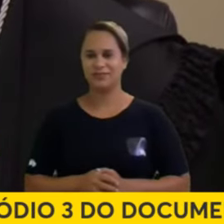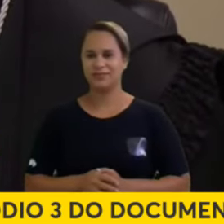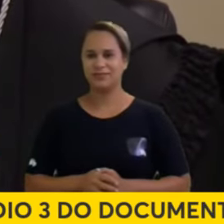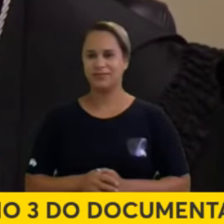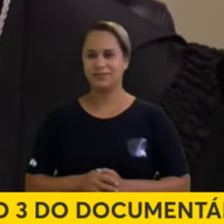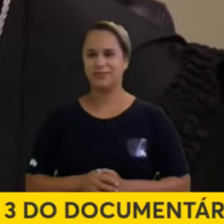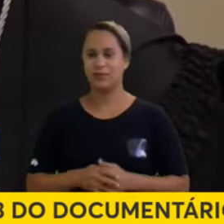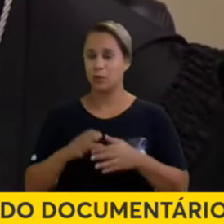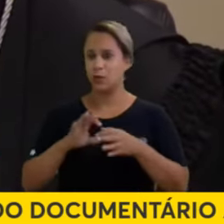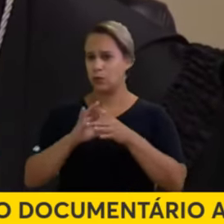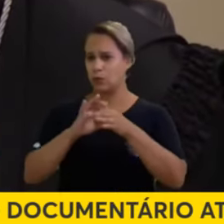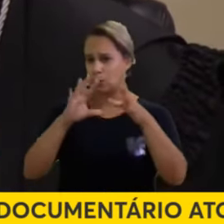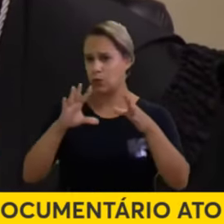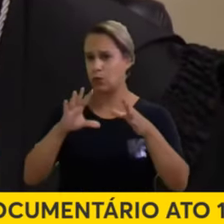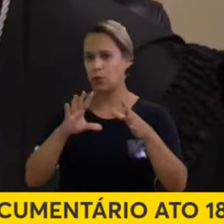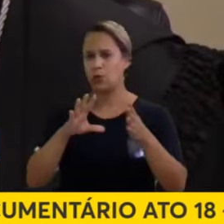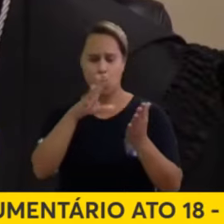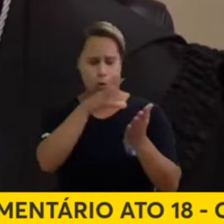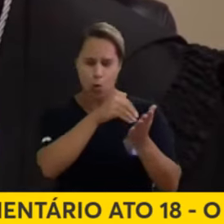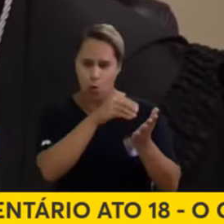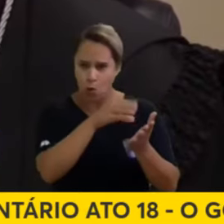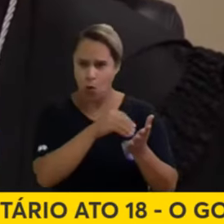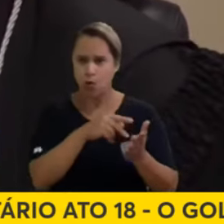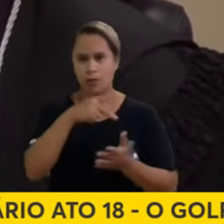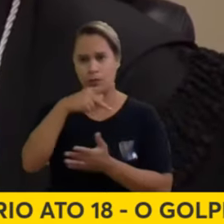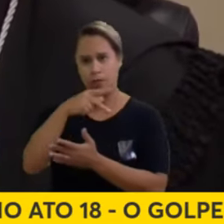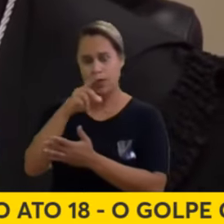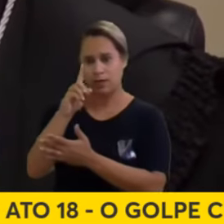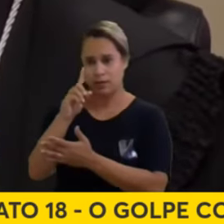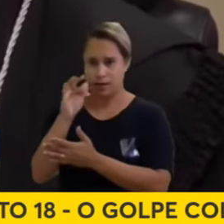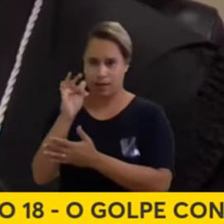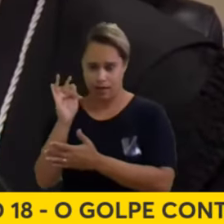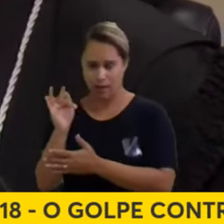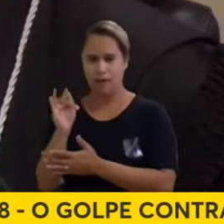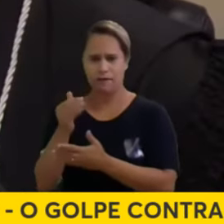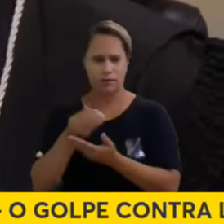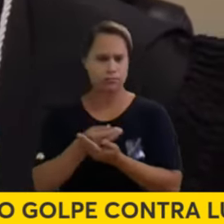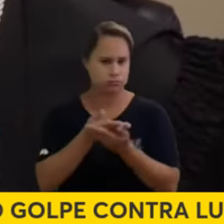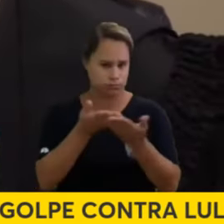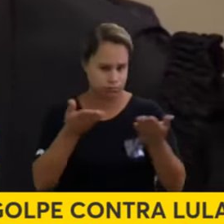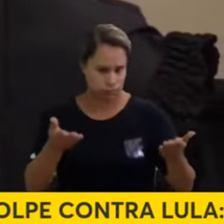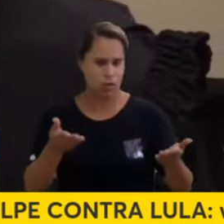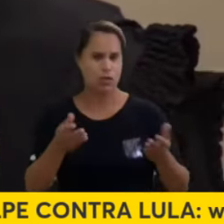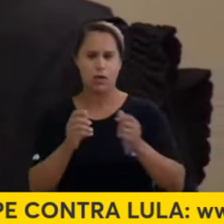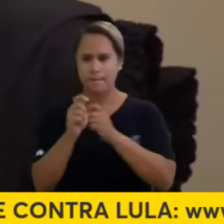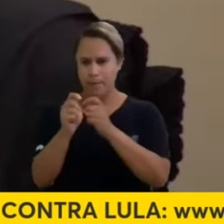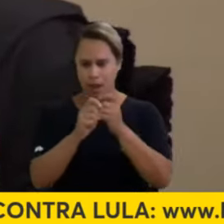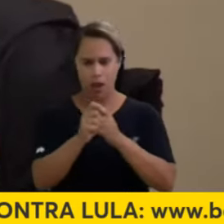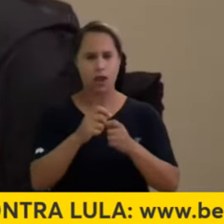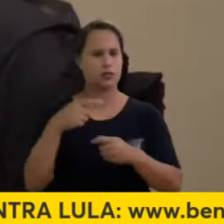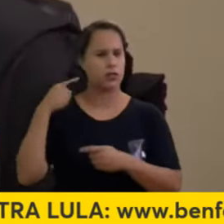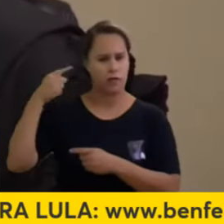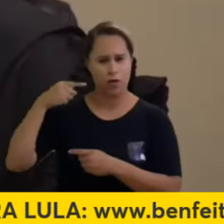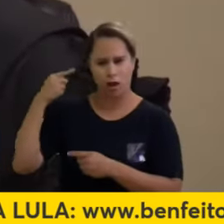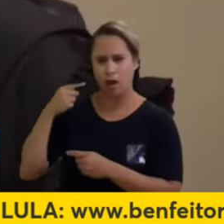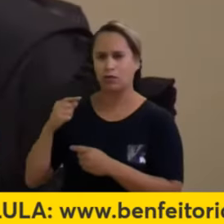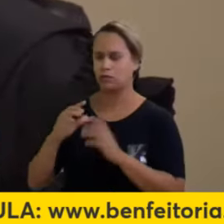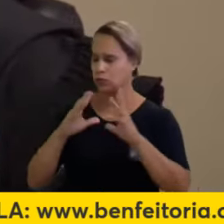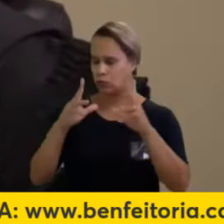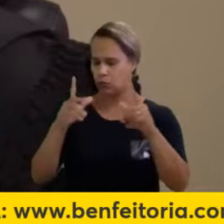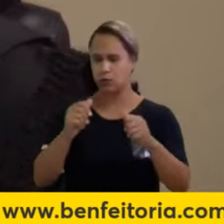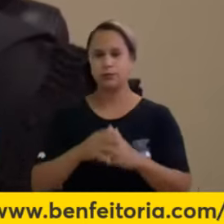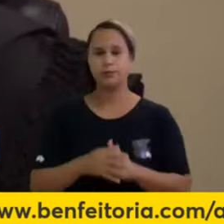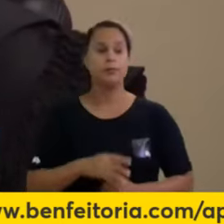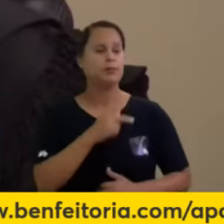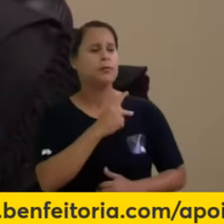disponibilizo cópia PDF não só para todos os integrantes da câmara da corte como para imprensa advogados e etc senhor presidente presente demais